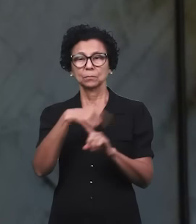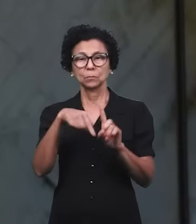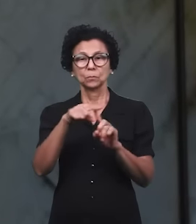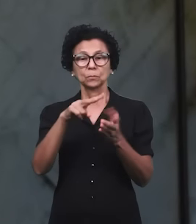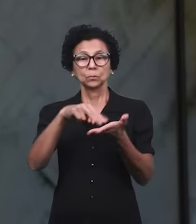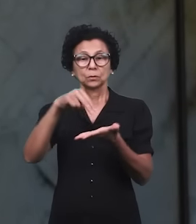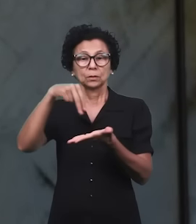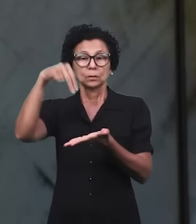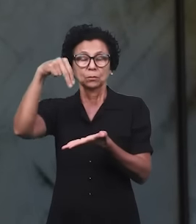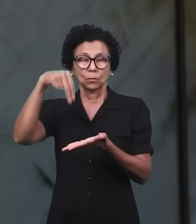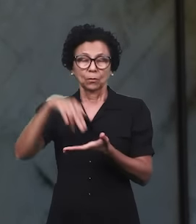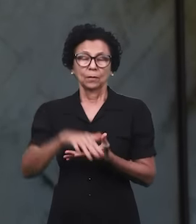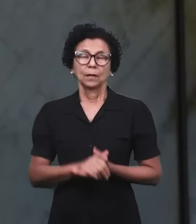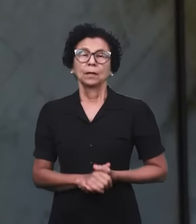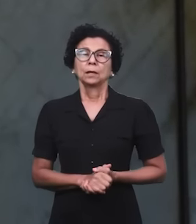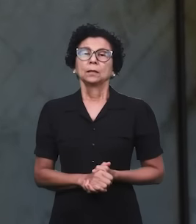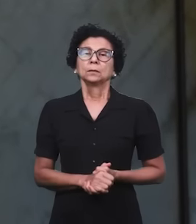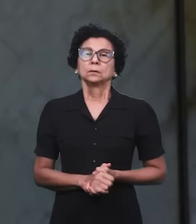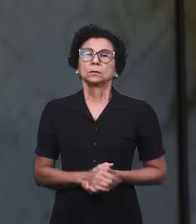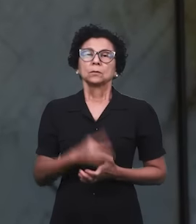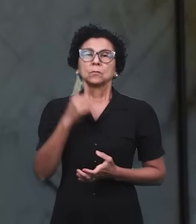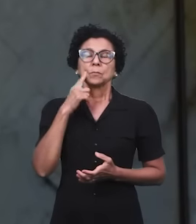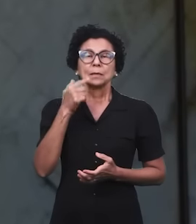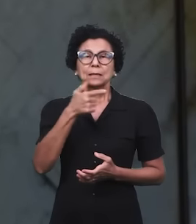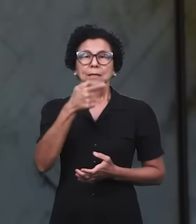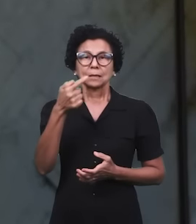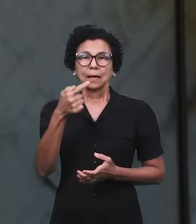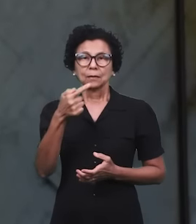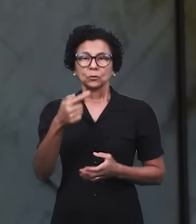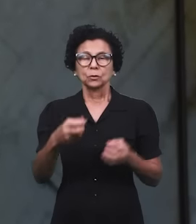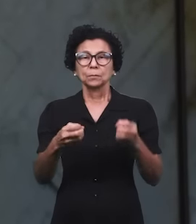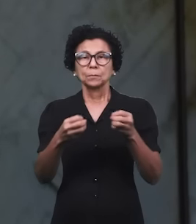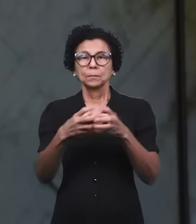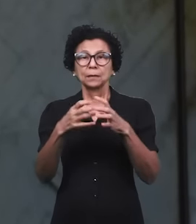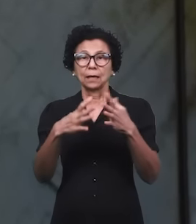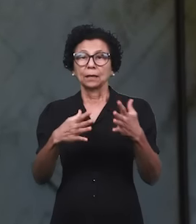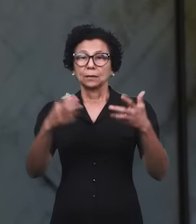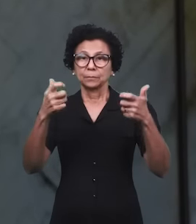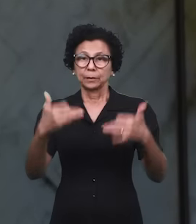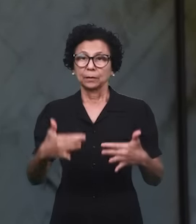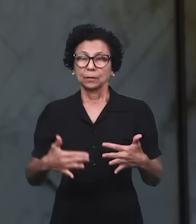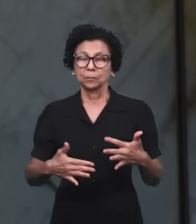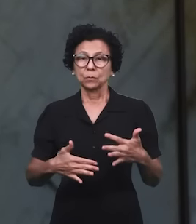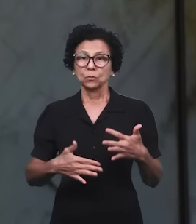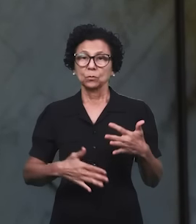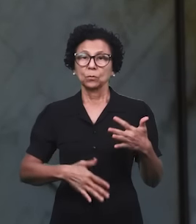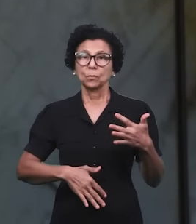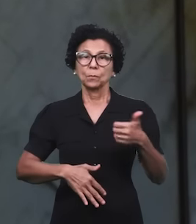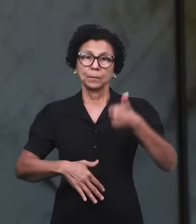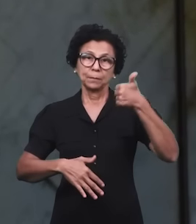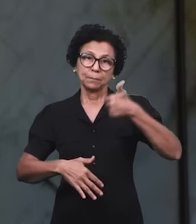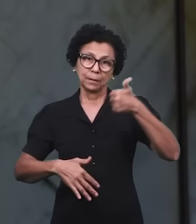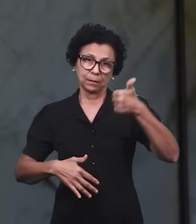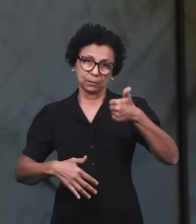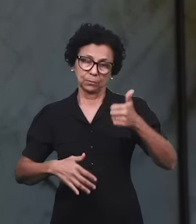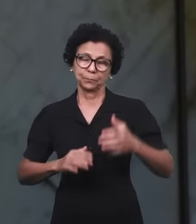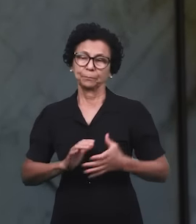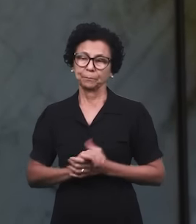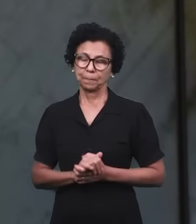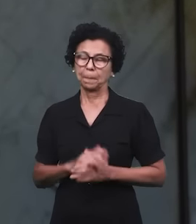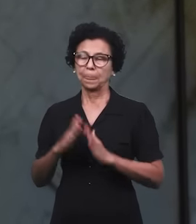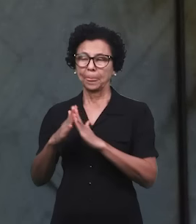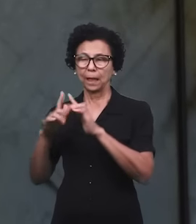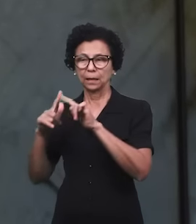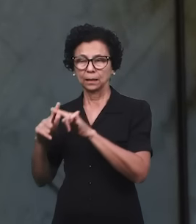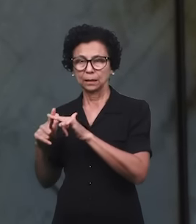o contexto desses 7 milagres. Então, esse aqui é o primeiro, né? Vamos dizer, a igreja está estabelecida, o Espírito Santo